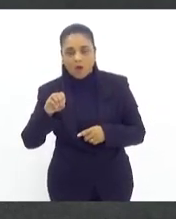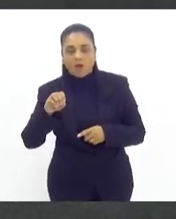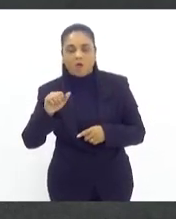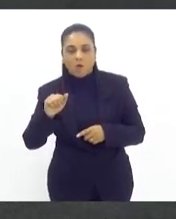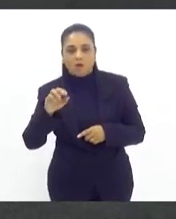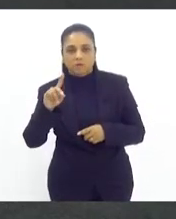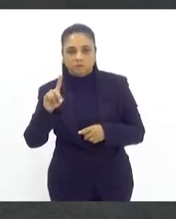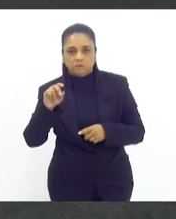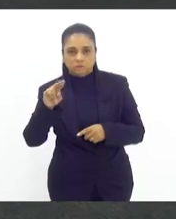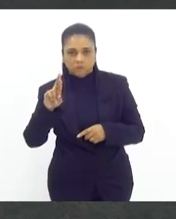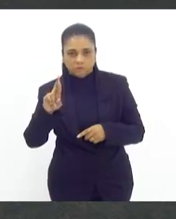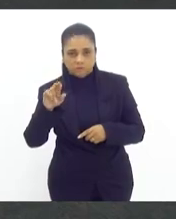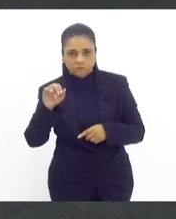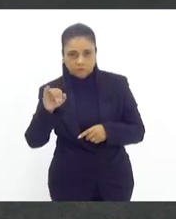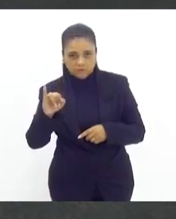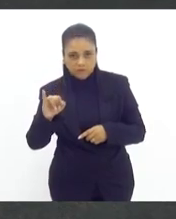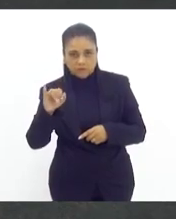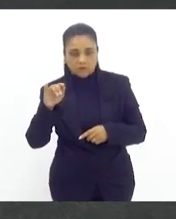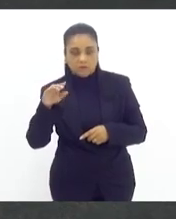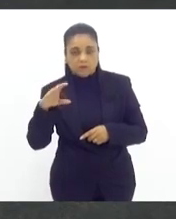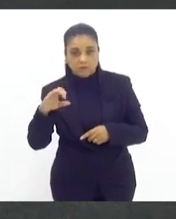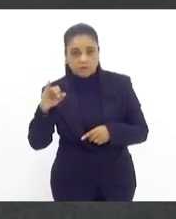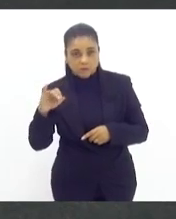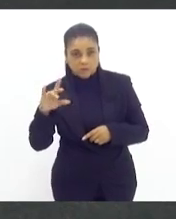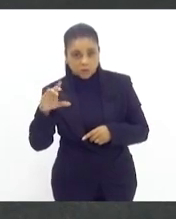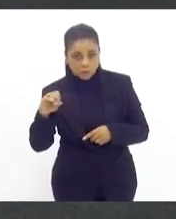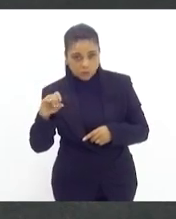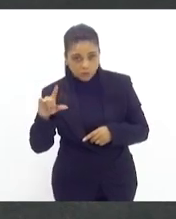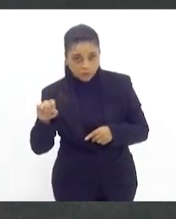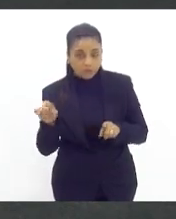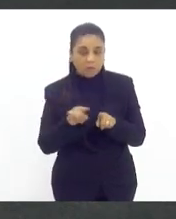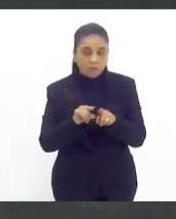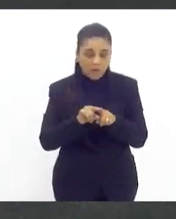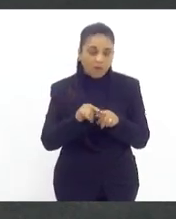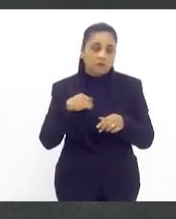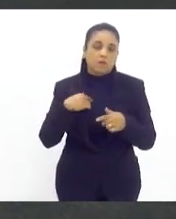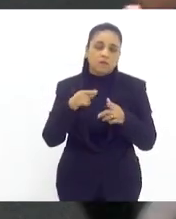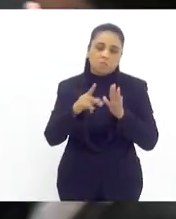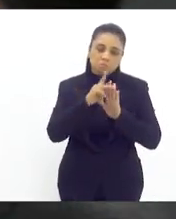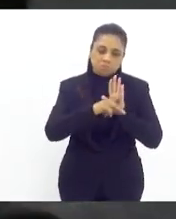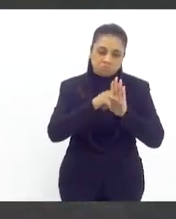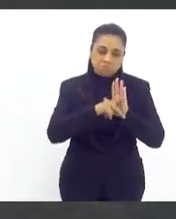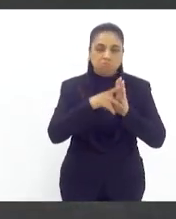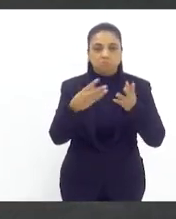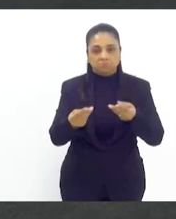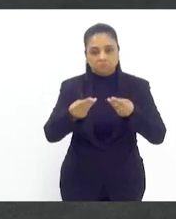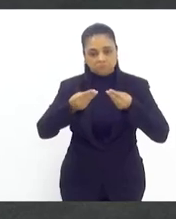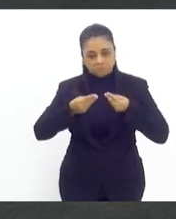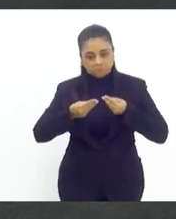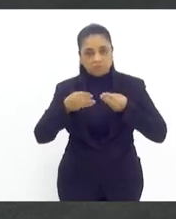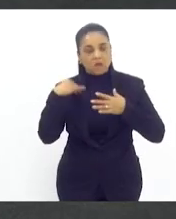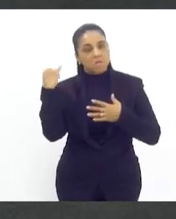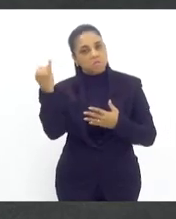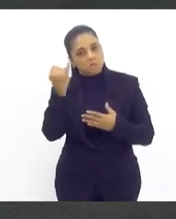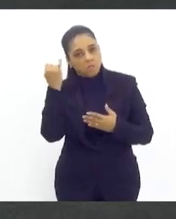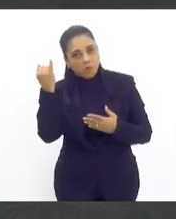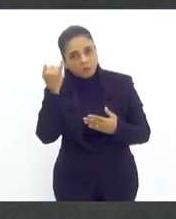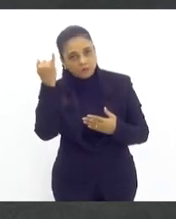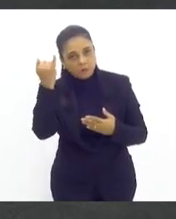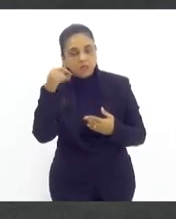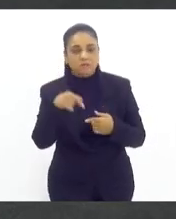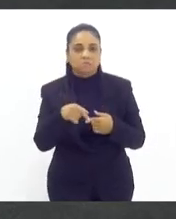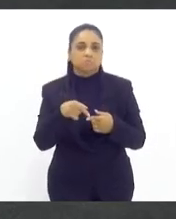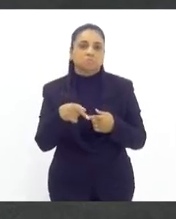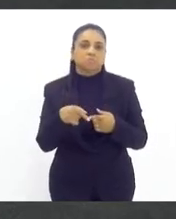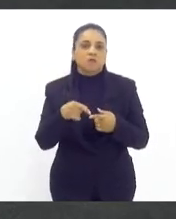do Ministério Público solicitando informações sobre esse projeto então a importância desse projeto ela